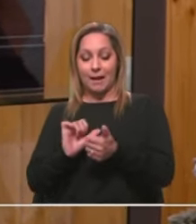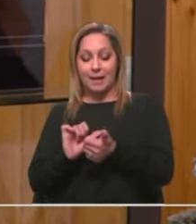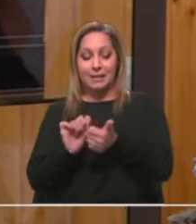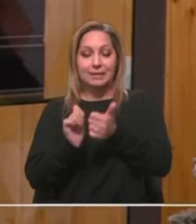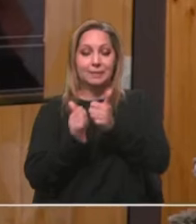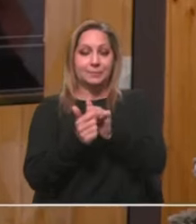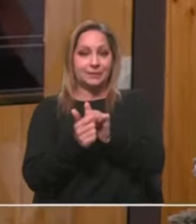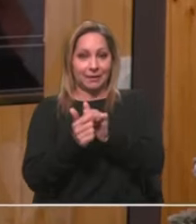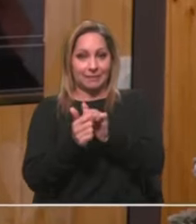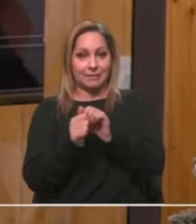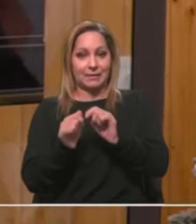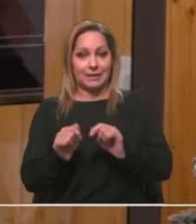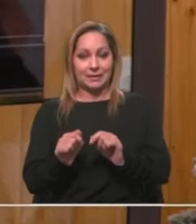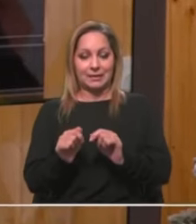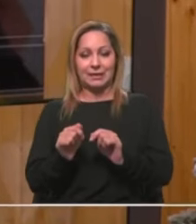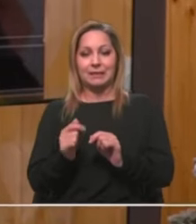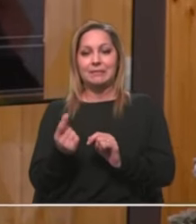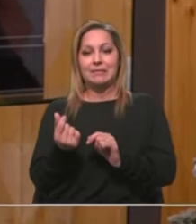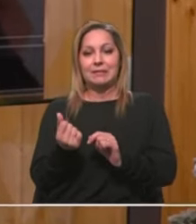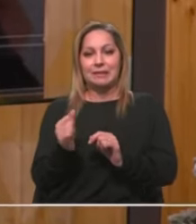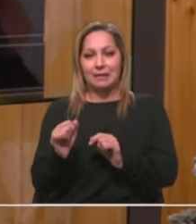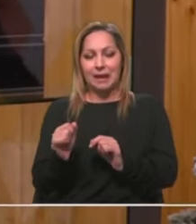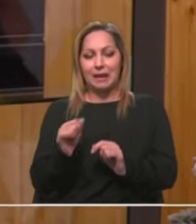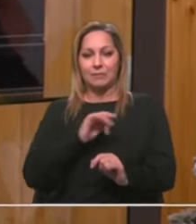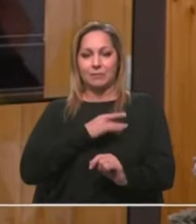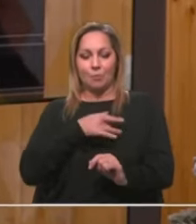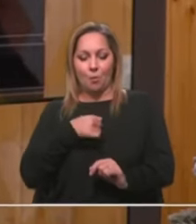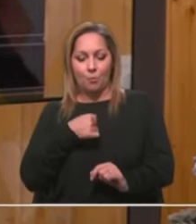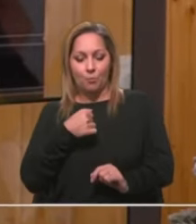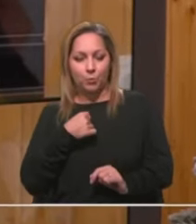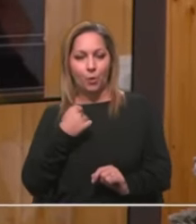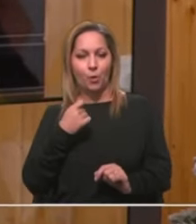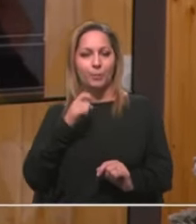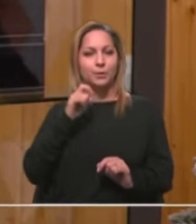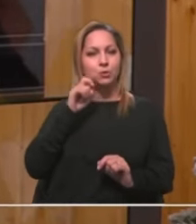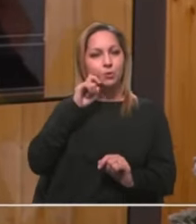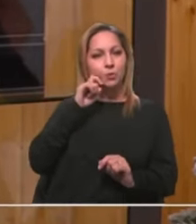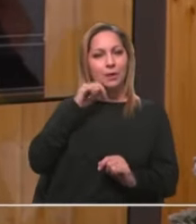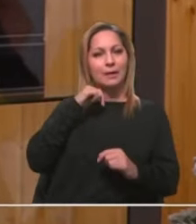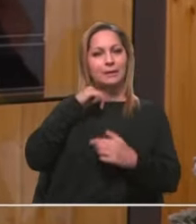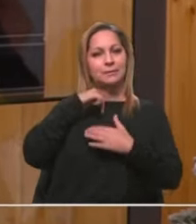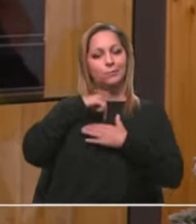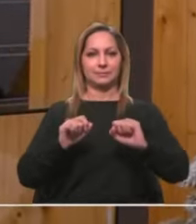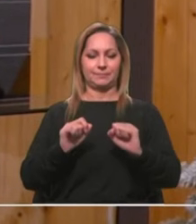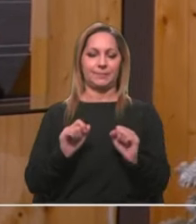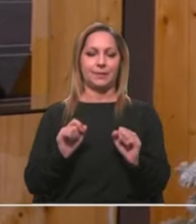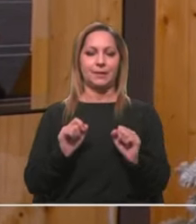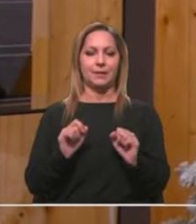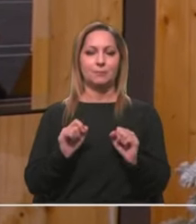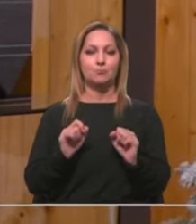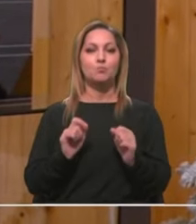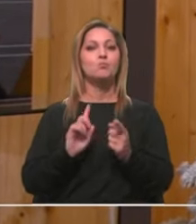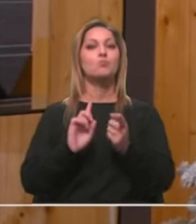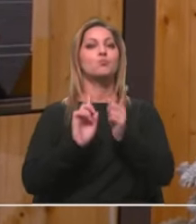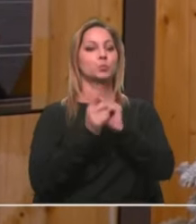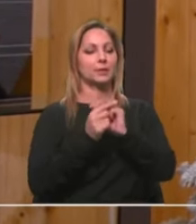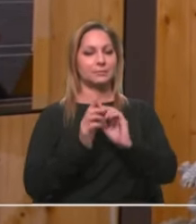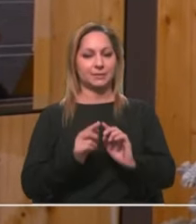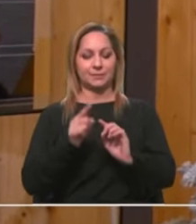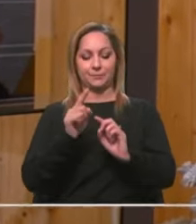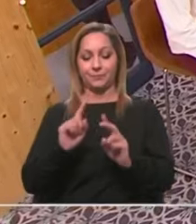às mudanças a nível financeiro, de autoestima, de seguranças, valores internos e externos. Depois, temos